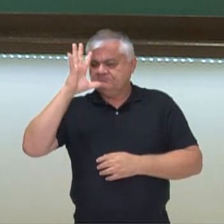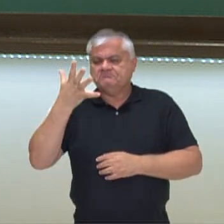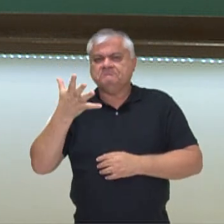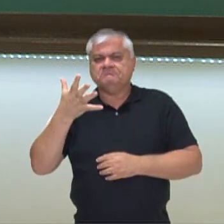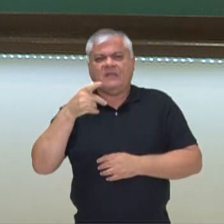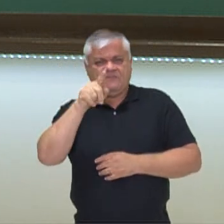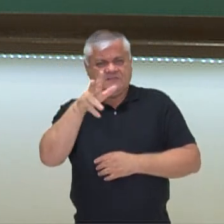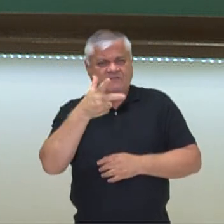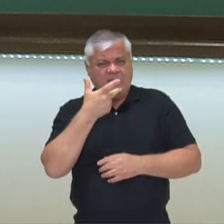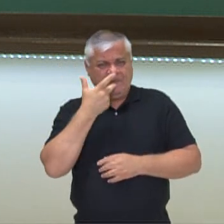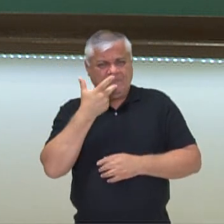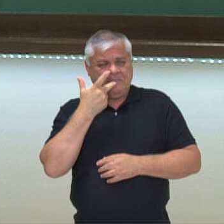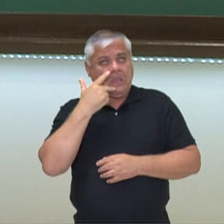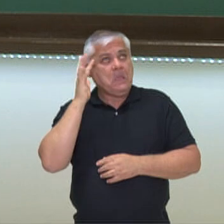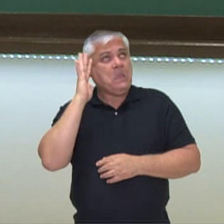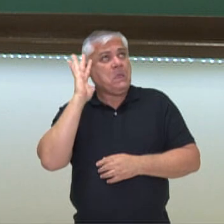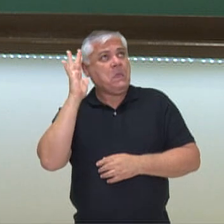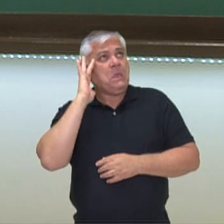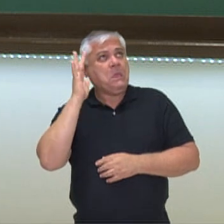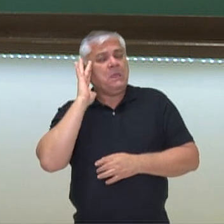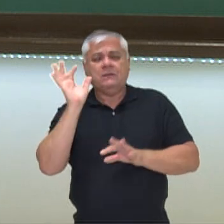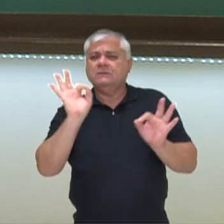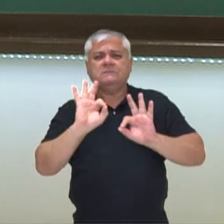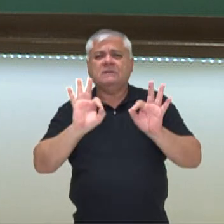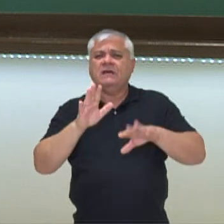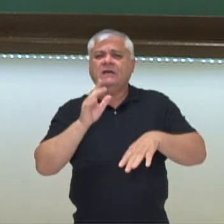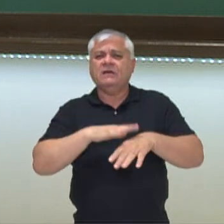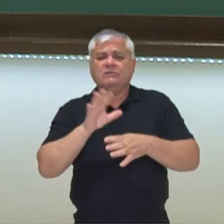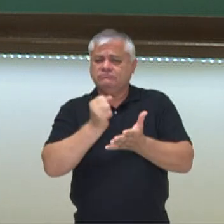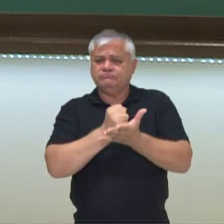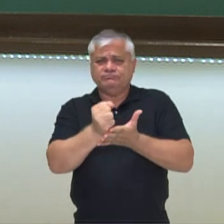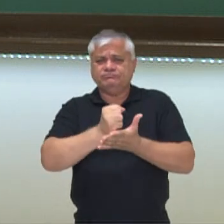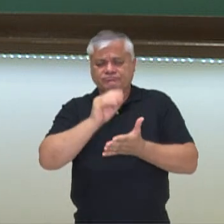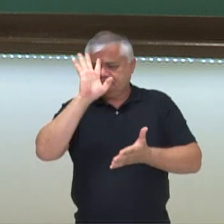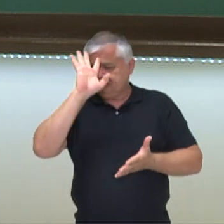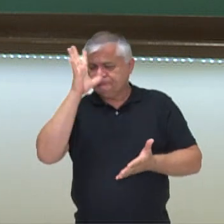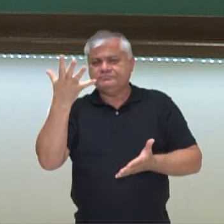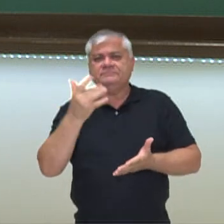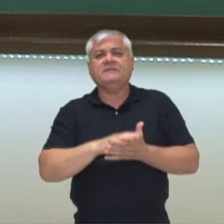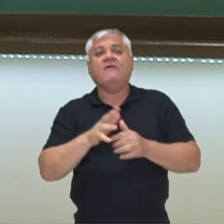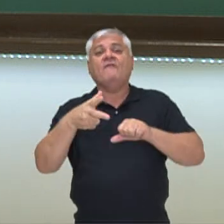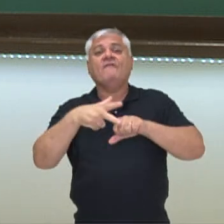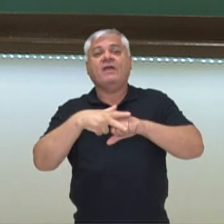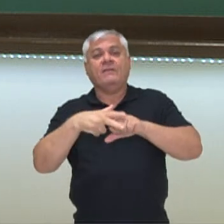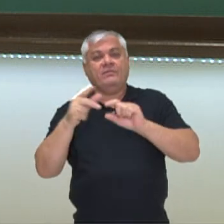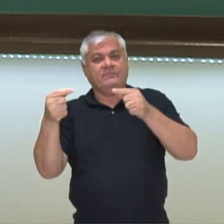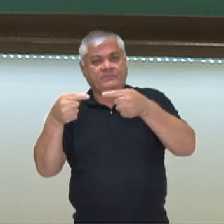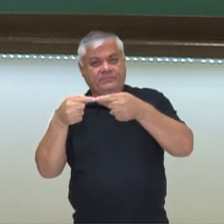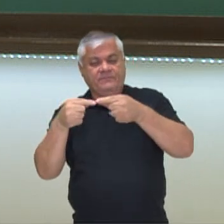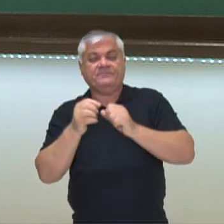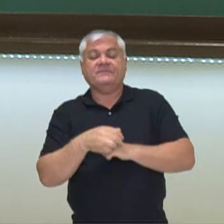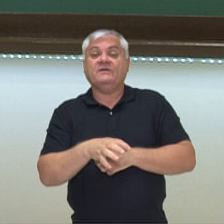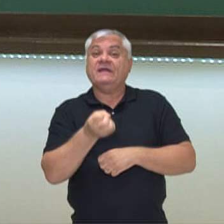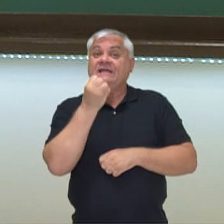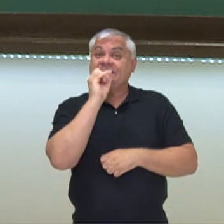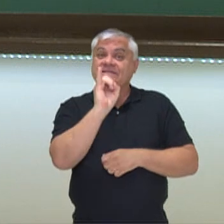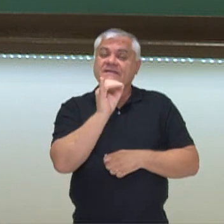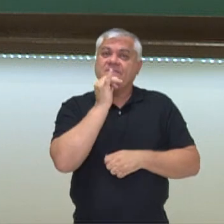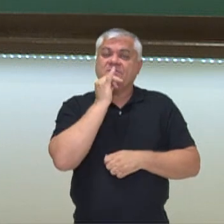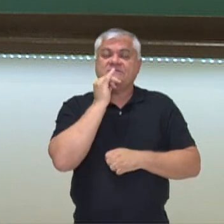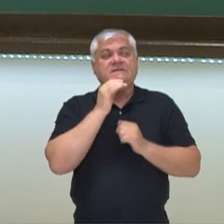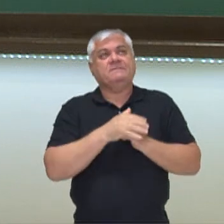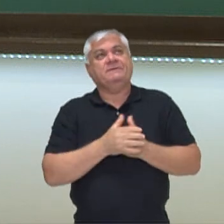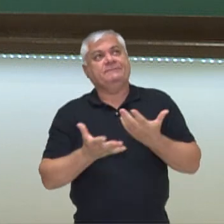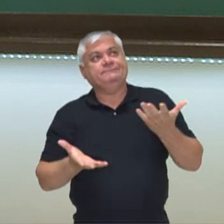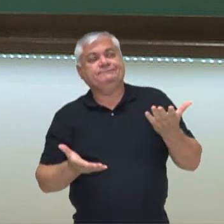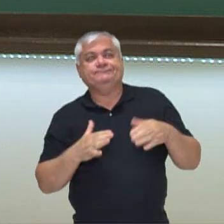vai pensar muito sobre isso, não vai haver tantos detalhes. Você vai usar uma forma verbal, então. Agora, se nós estivermos